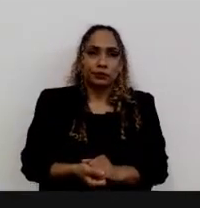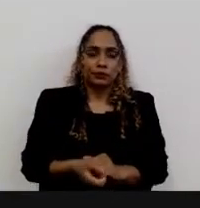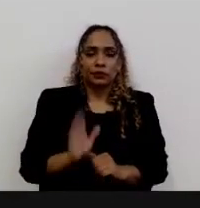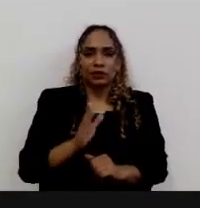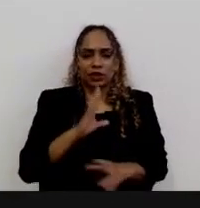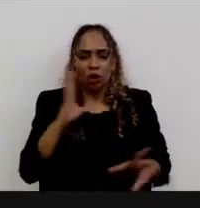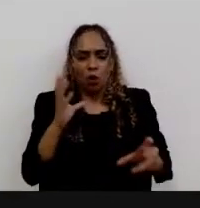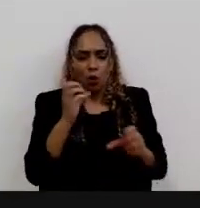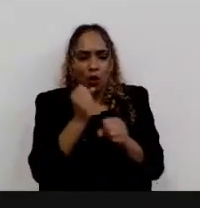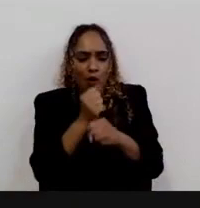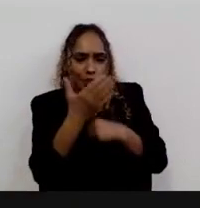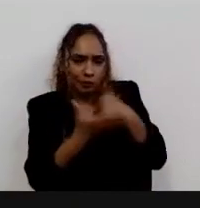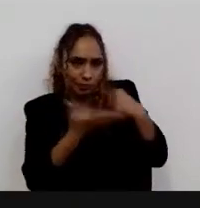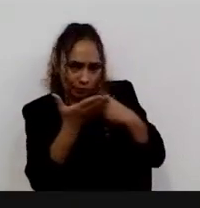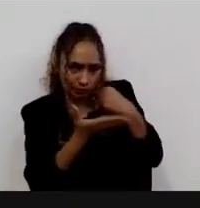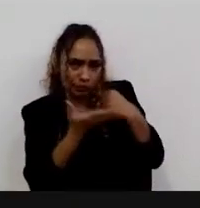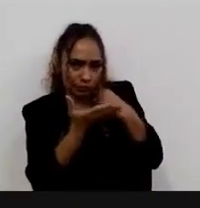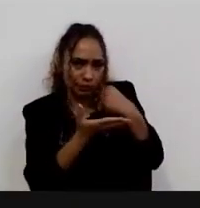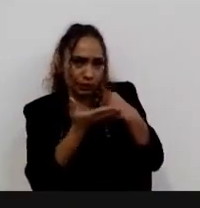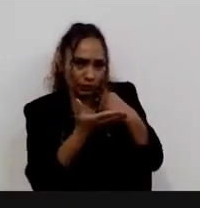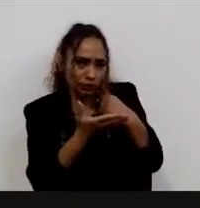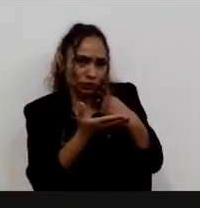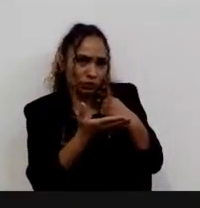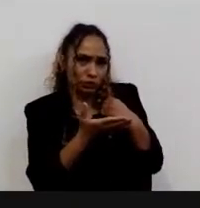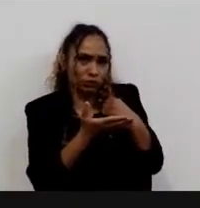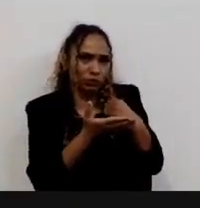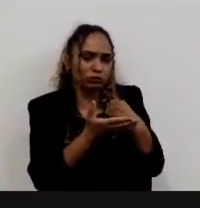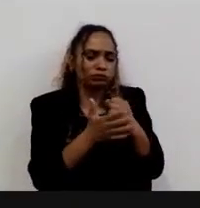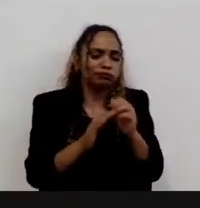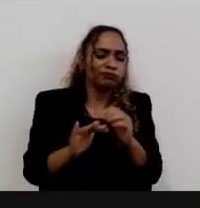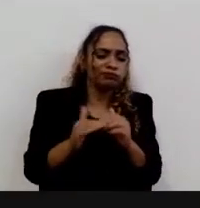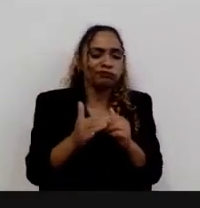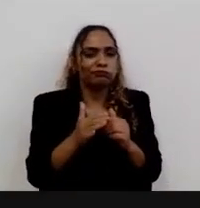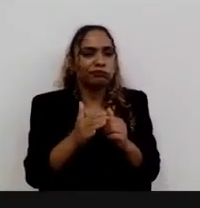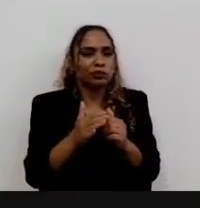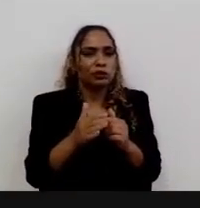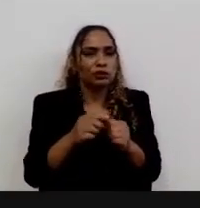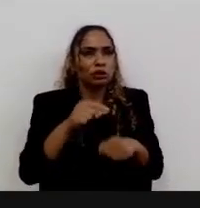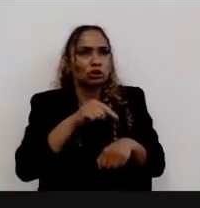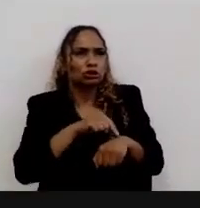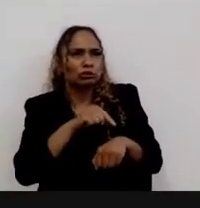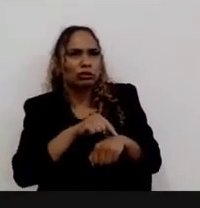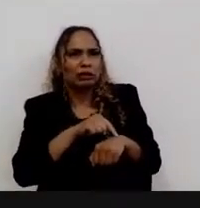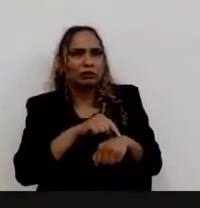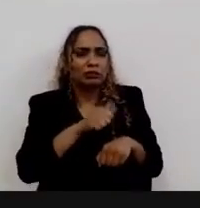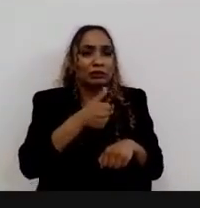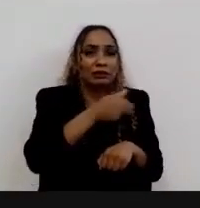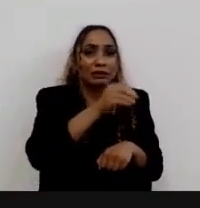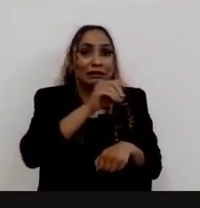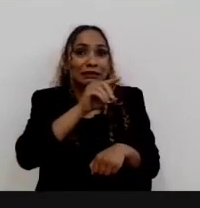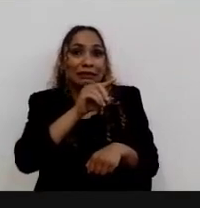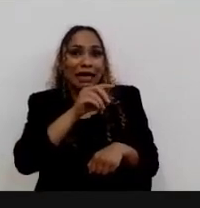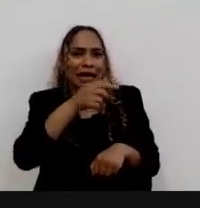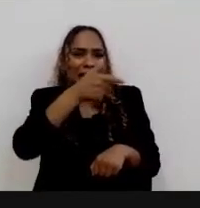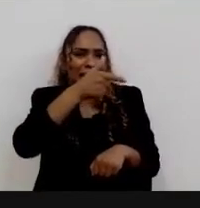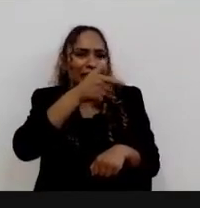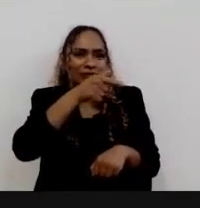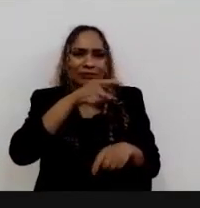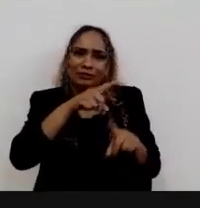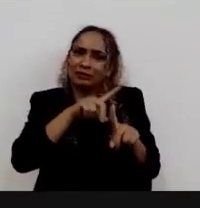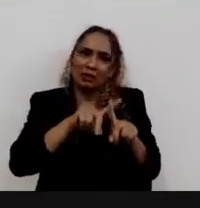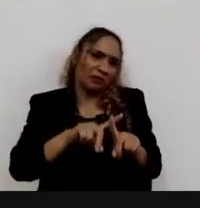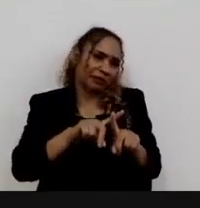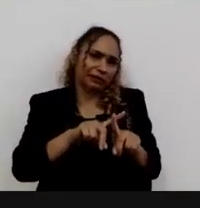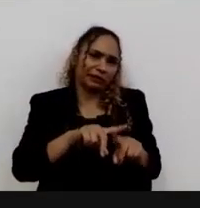Já fiz um cálculo básico, pessoal. Um ganho em termos de processamento de tempo é em torno de 100 vezes. Nós conseguimos ser, pelo